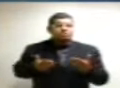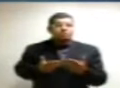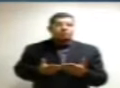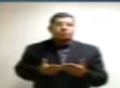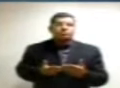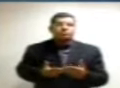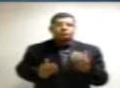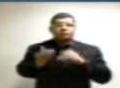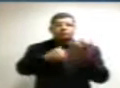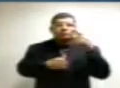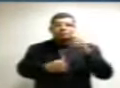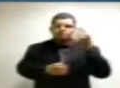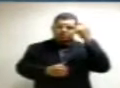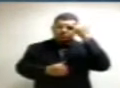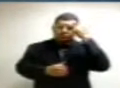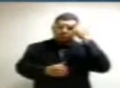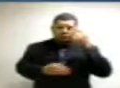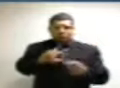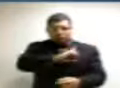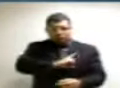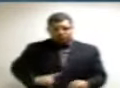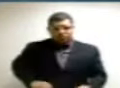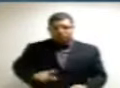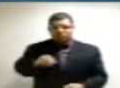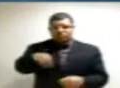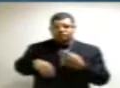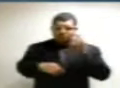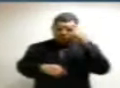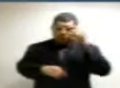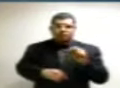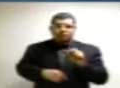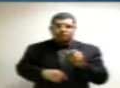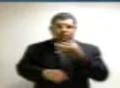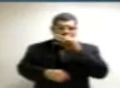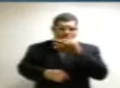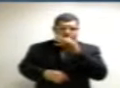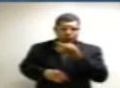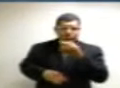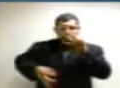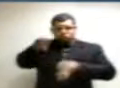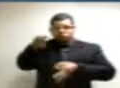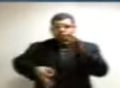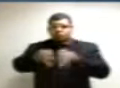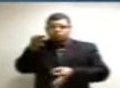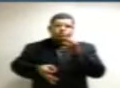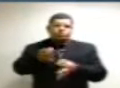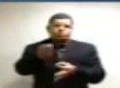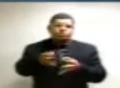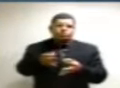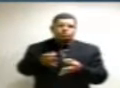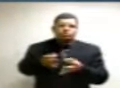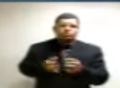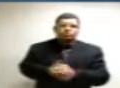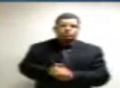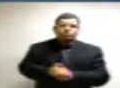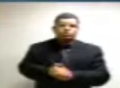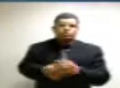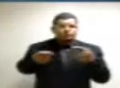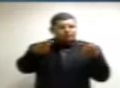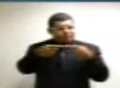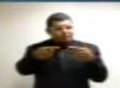mas sob uma outra lógica, deputado Luiz. Sob a lógica da argumentação jurídica,